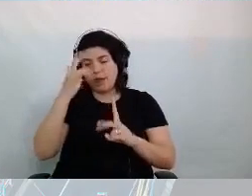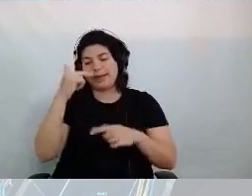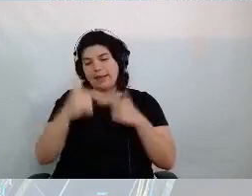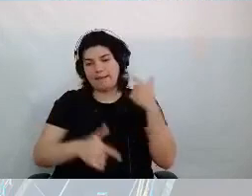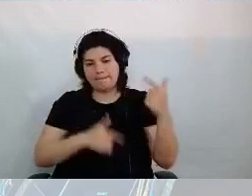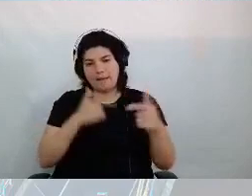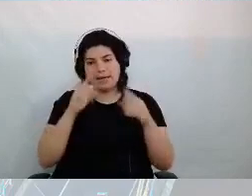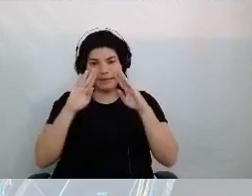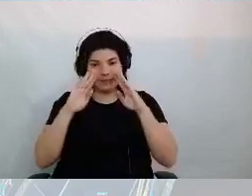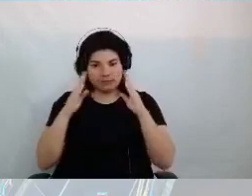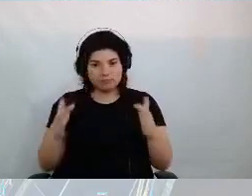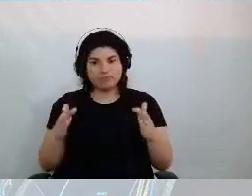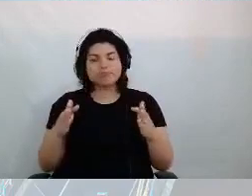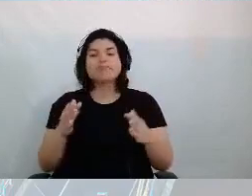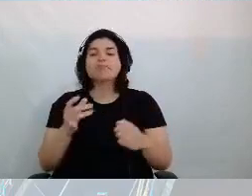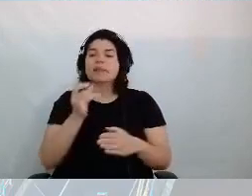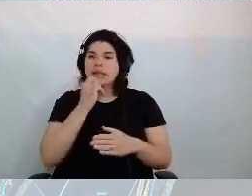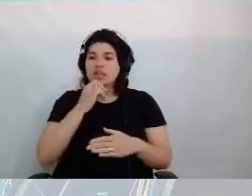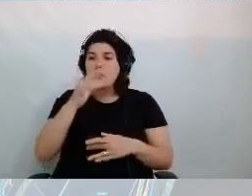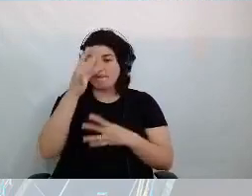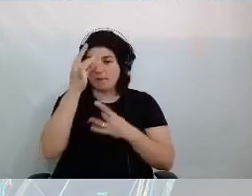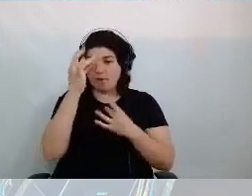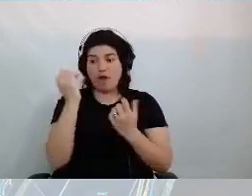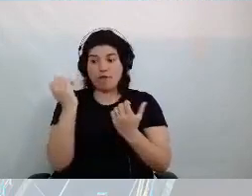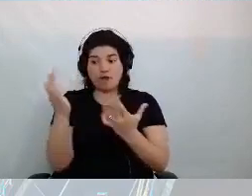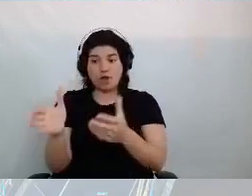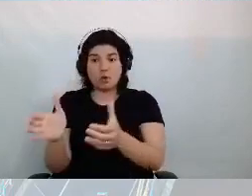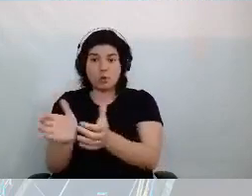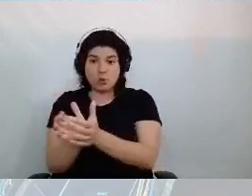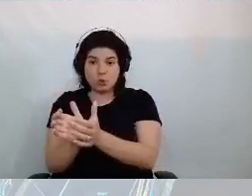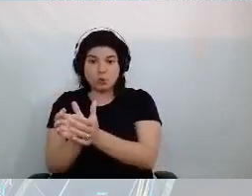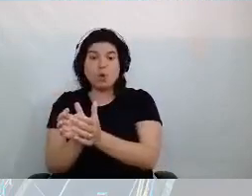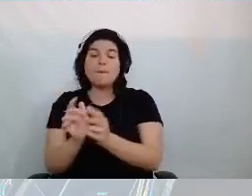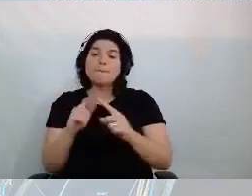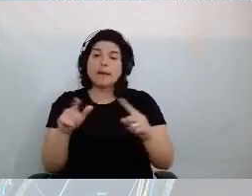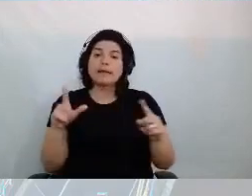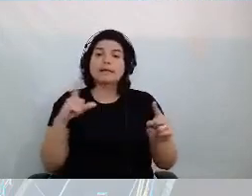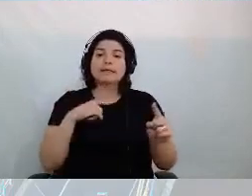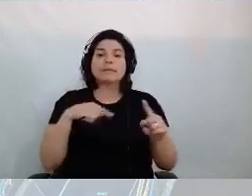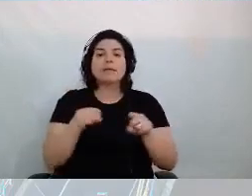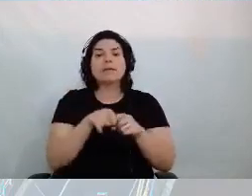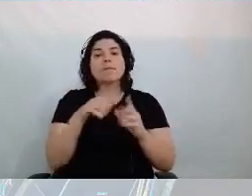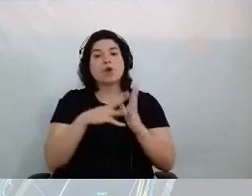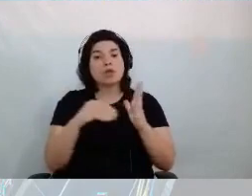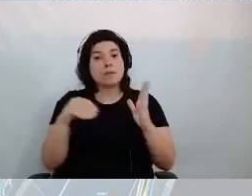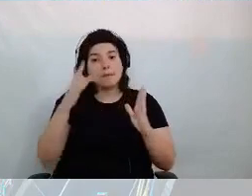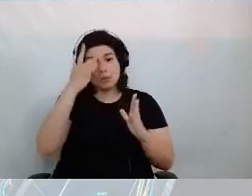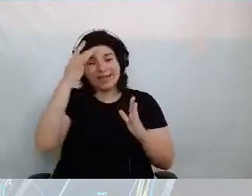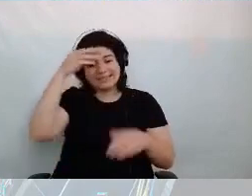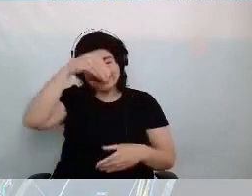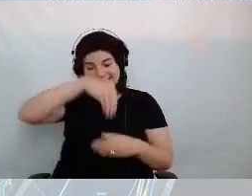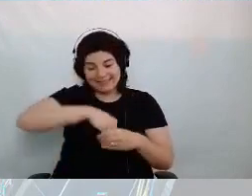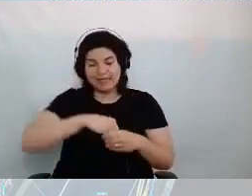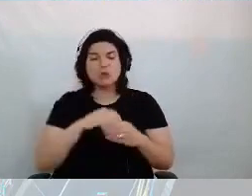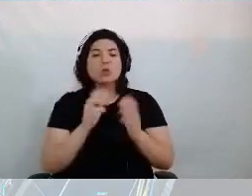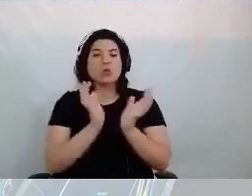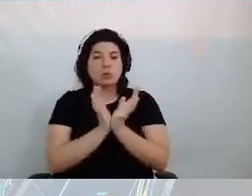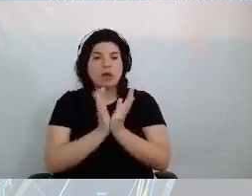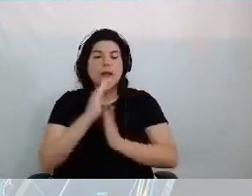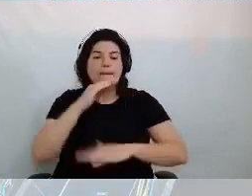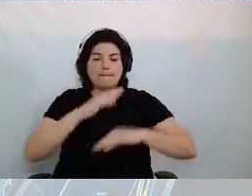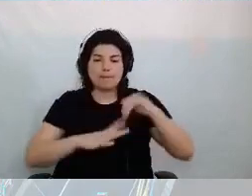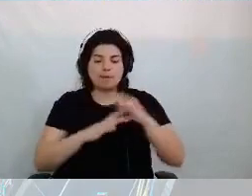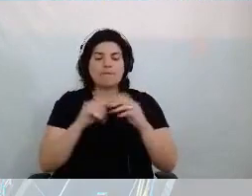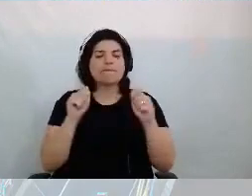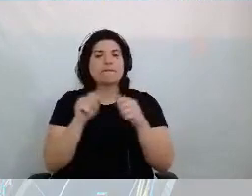centralizadas, executando o teste de performance de fora do time, mas a gente tem um modelo também que as pessoas dentro do time executam esse teste.